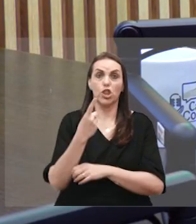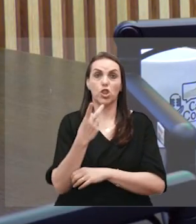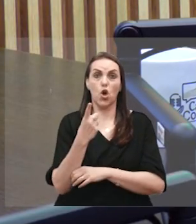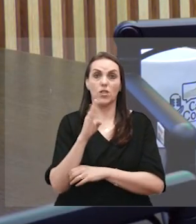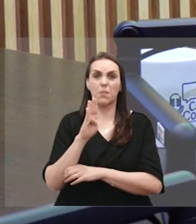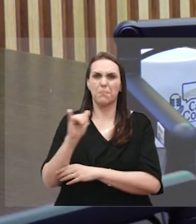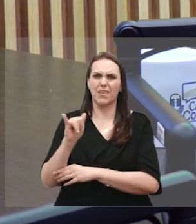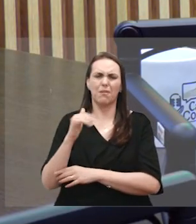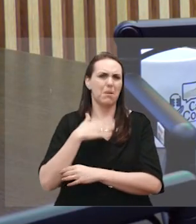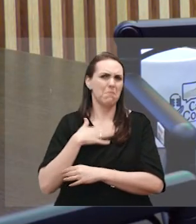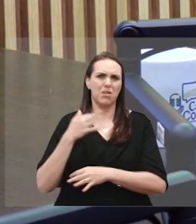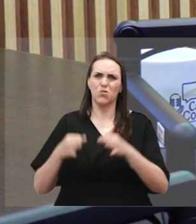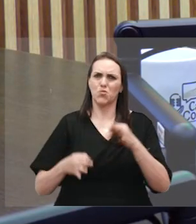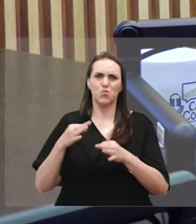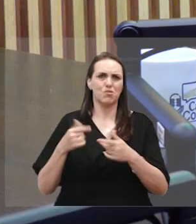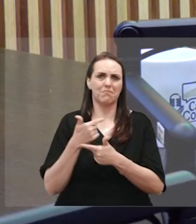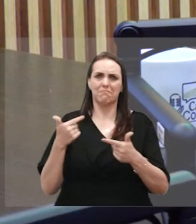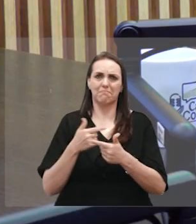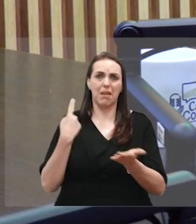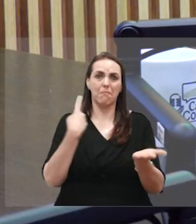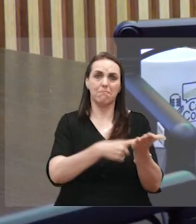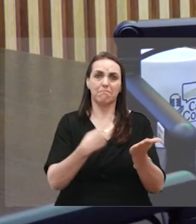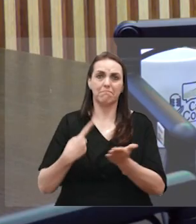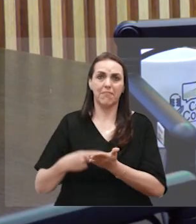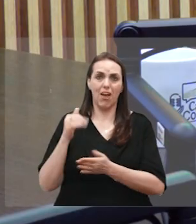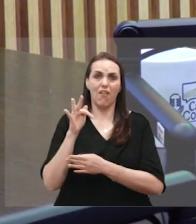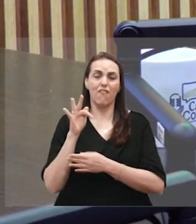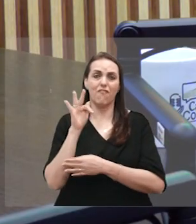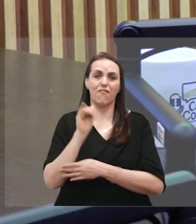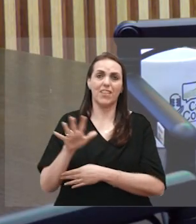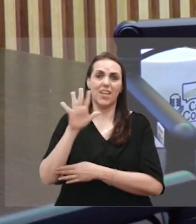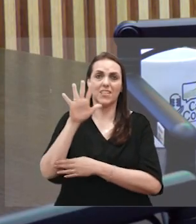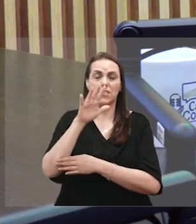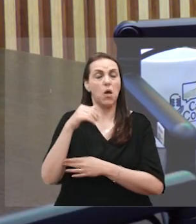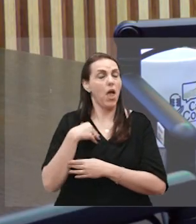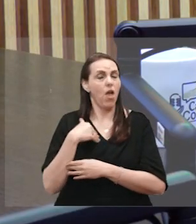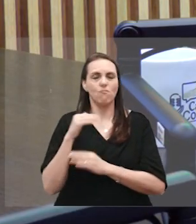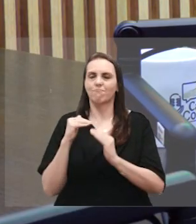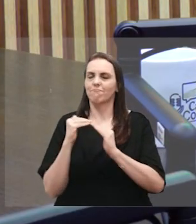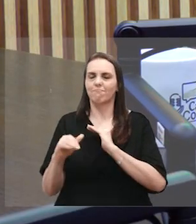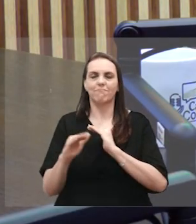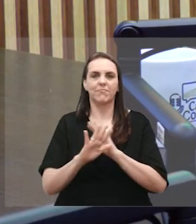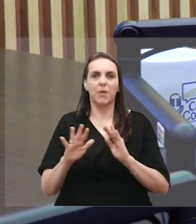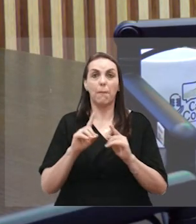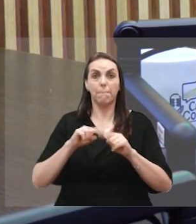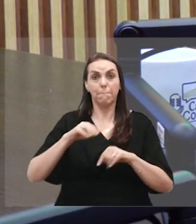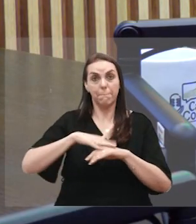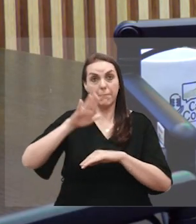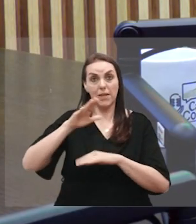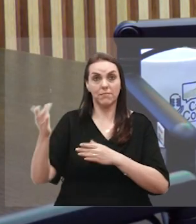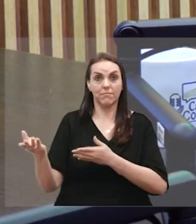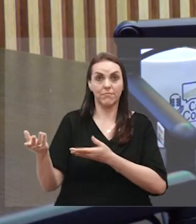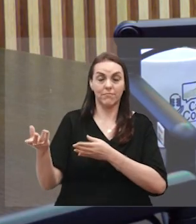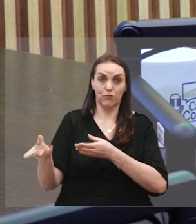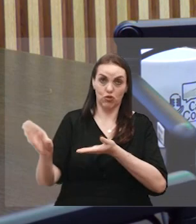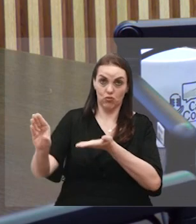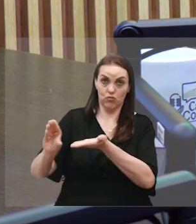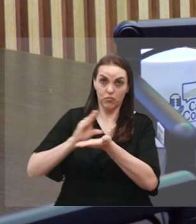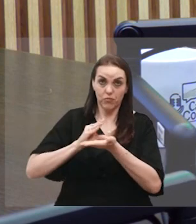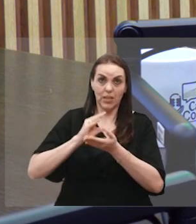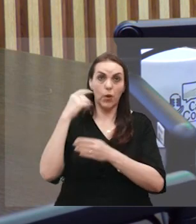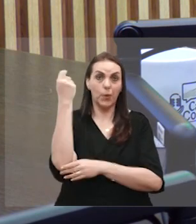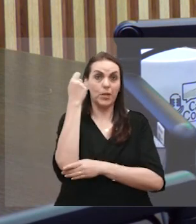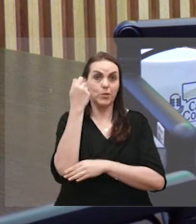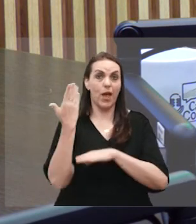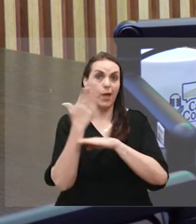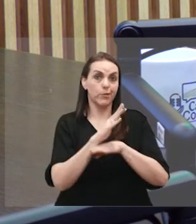de volta. Isso para mim é injusto, tá no Pacto Federativo, mas é injusto, sou contra isso, mas quanto mais a gente trouxer para o Rio Grande do Sul para ajudar a